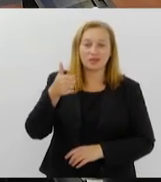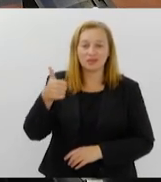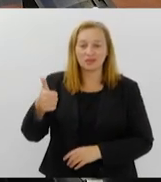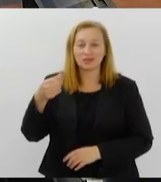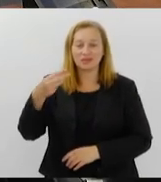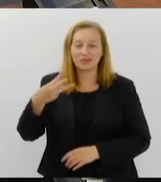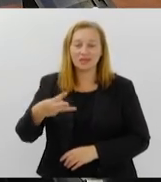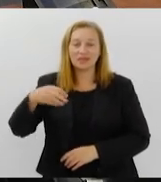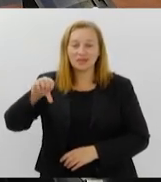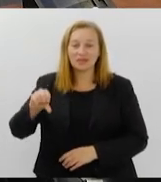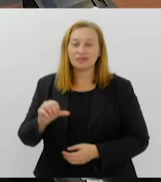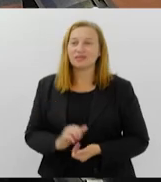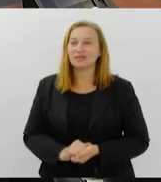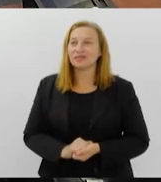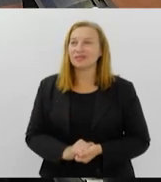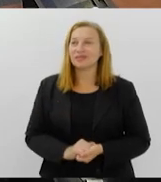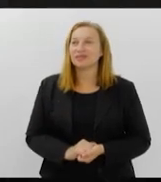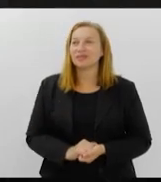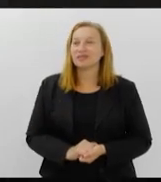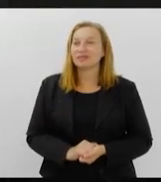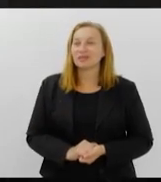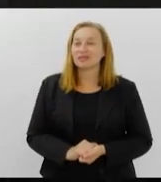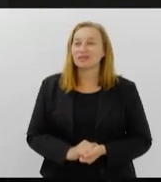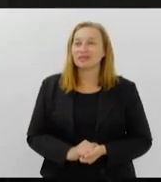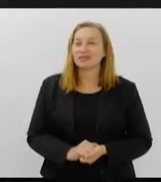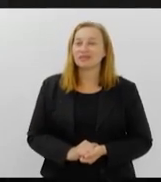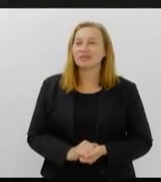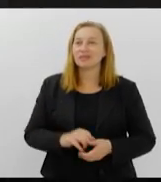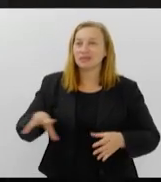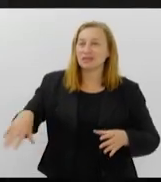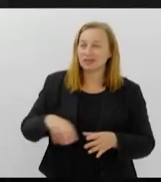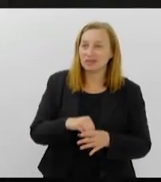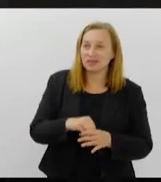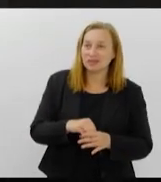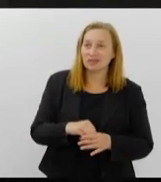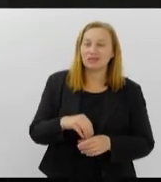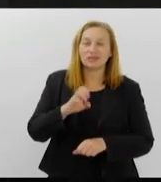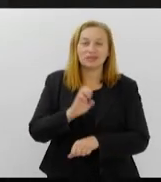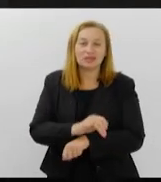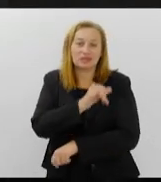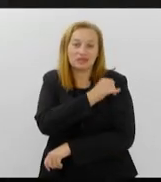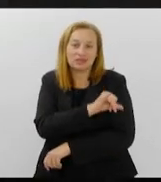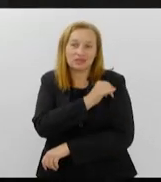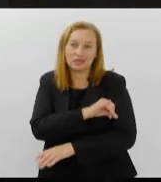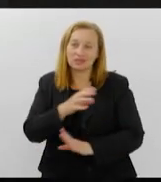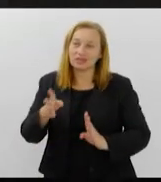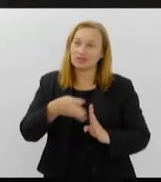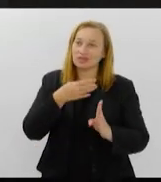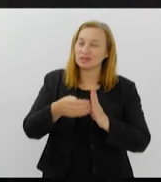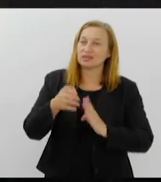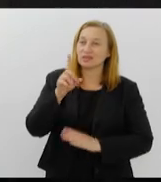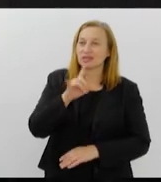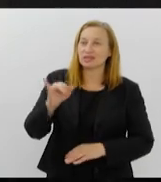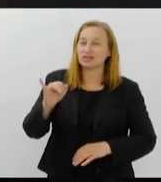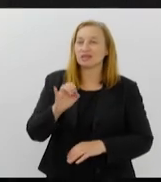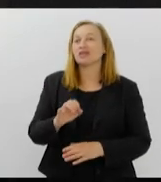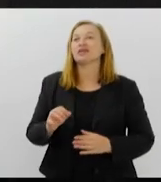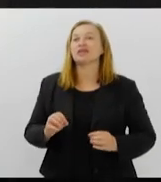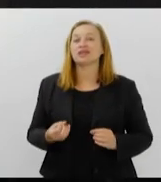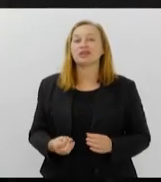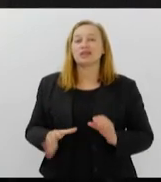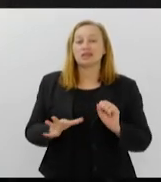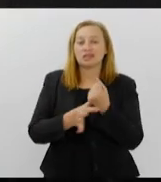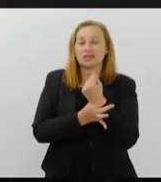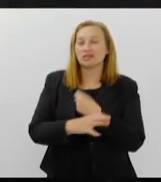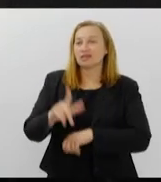deputada Dani Monteiro, que busca incluir no calendário do Estado do Rio de Janeiro o Dia Estadual pela promoção da